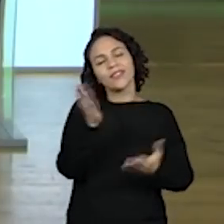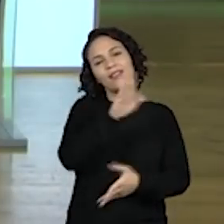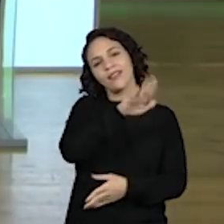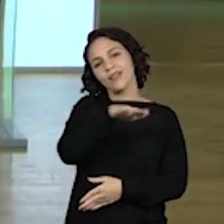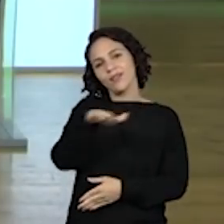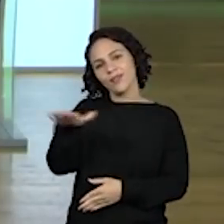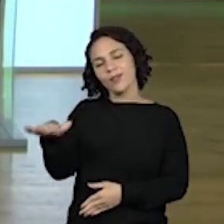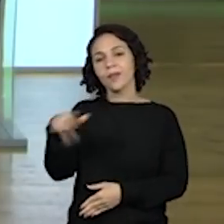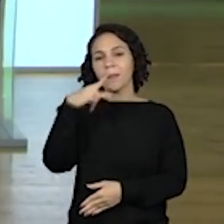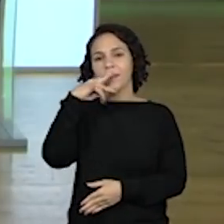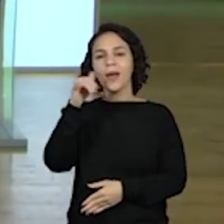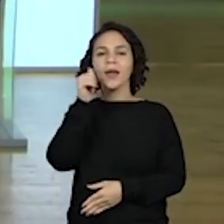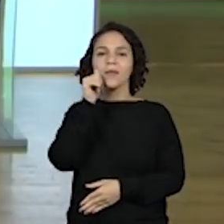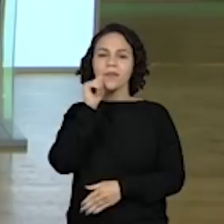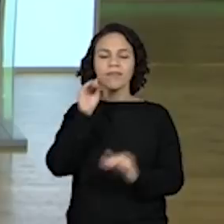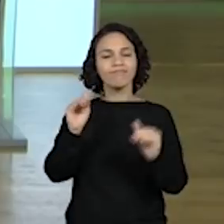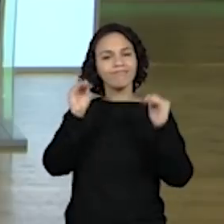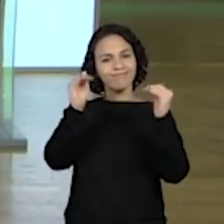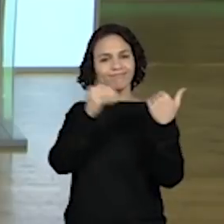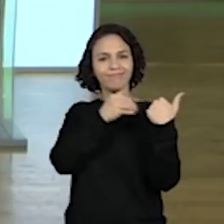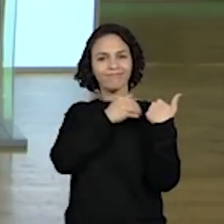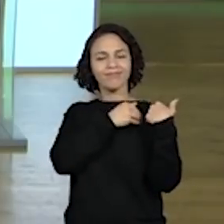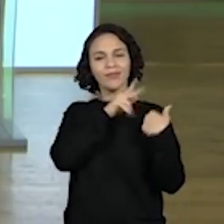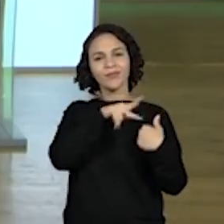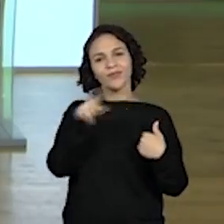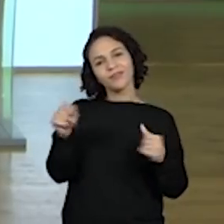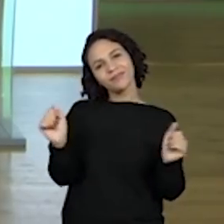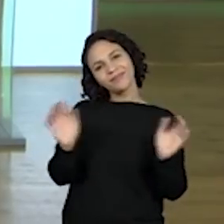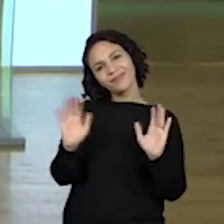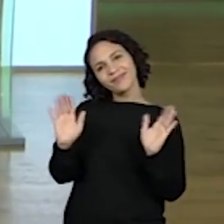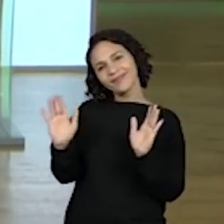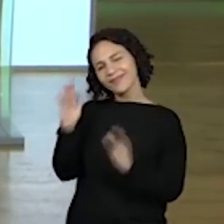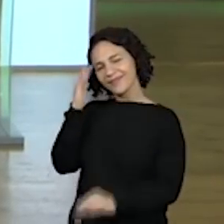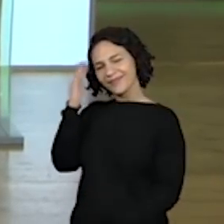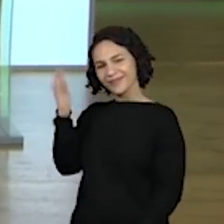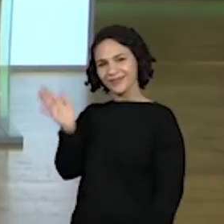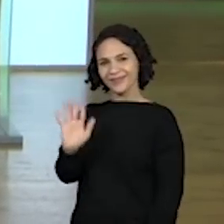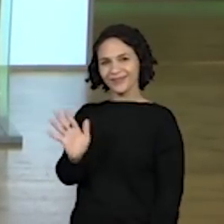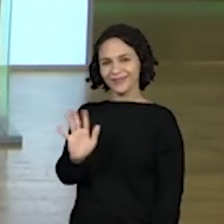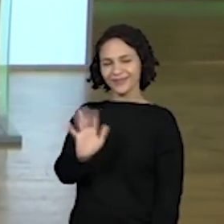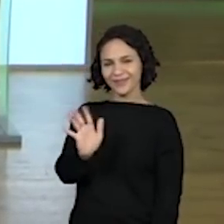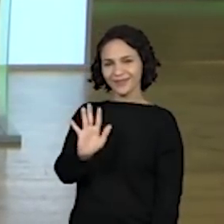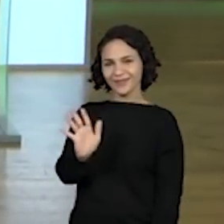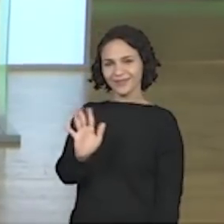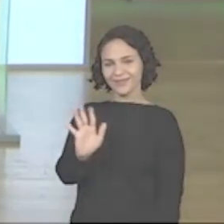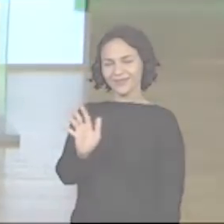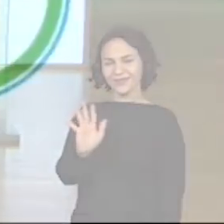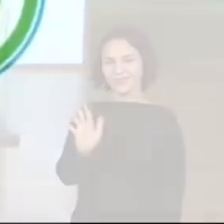estudantes, pais, professores também que estiveram conosco. Muito obrigada. Tchau, pessoal. Tchau.